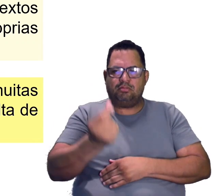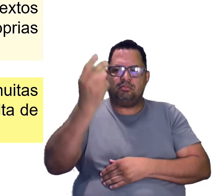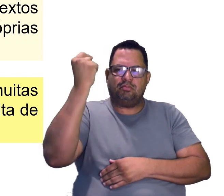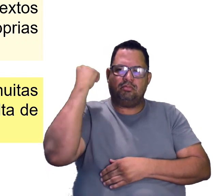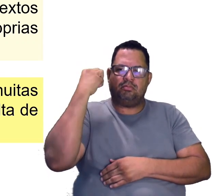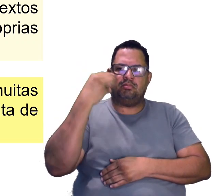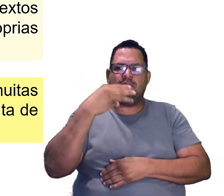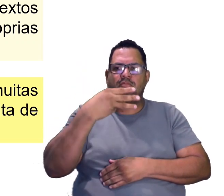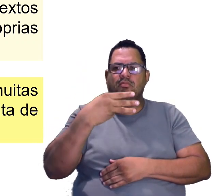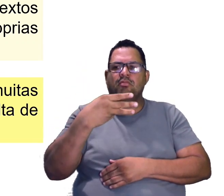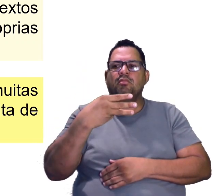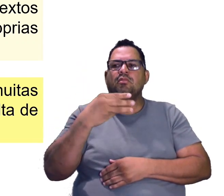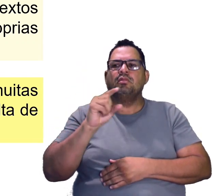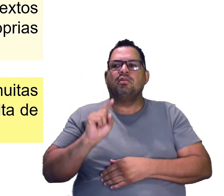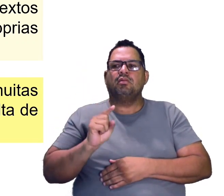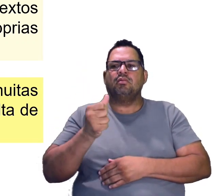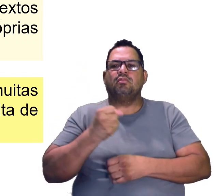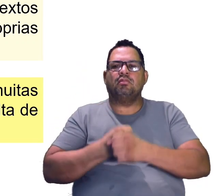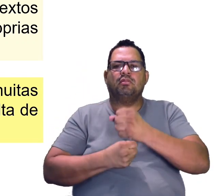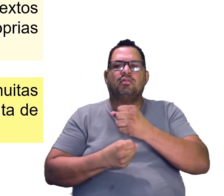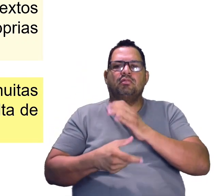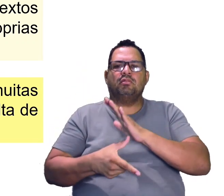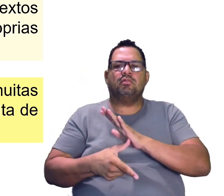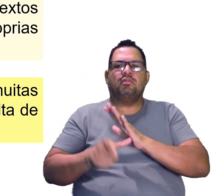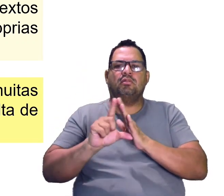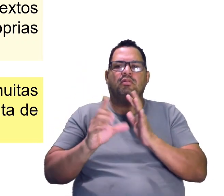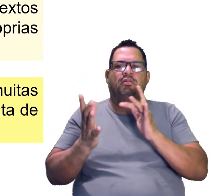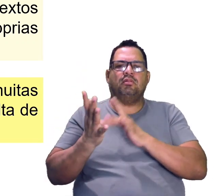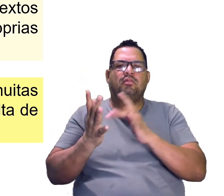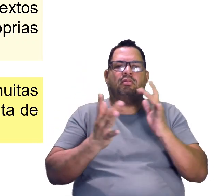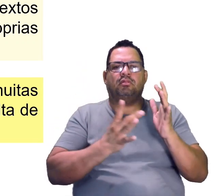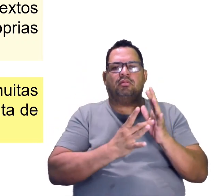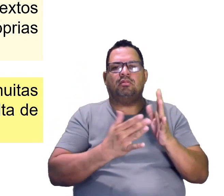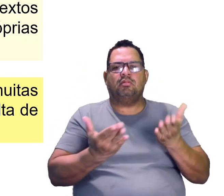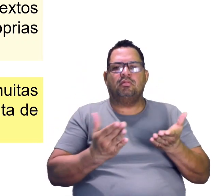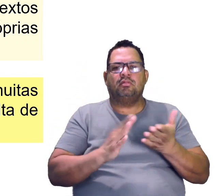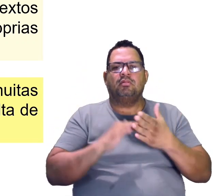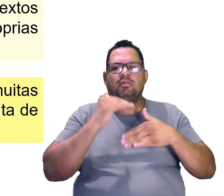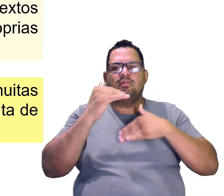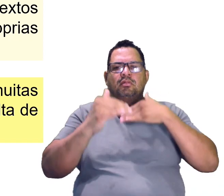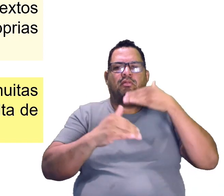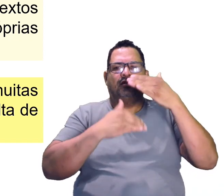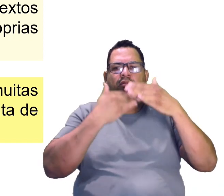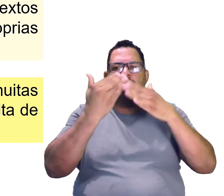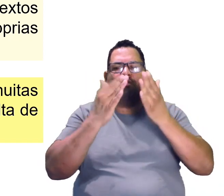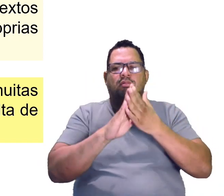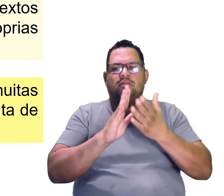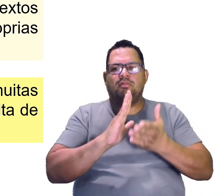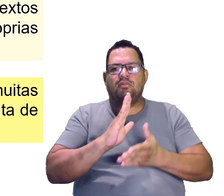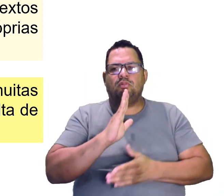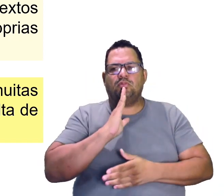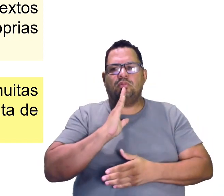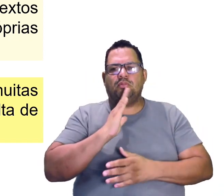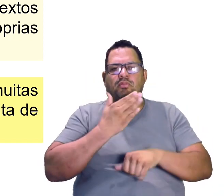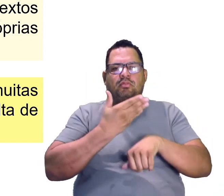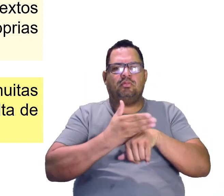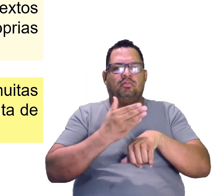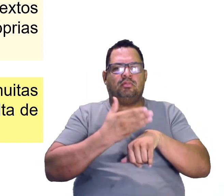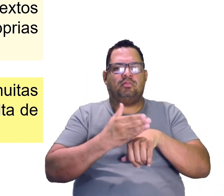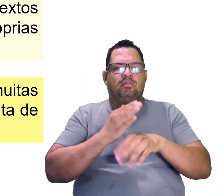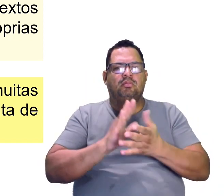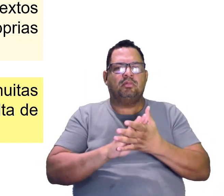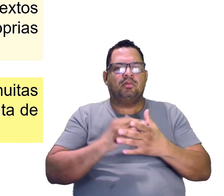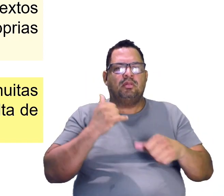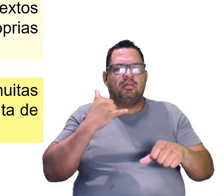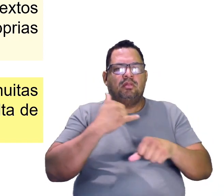se desenvolveu como uma mistura de conhecimentos práticos, principalmente sobre o quê? Metalurgia. Metalurgia